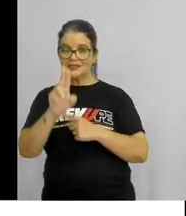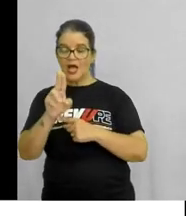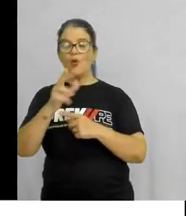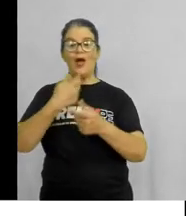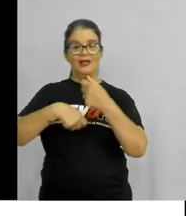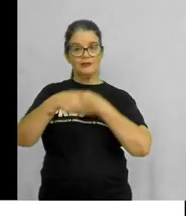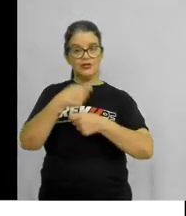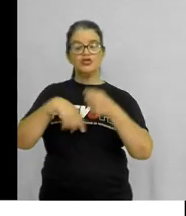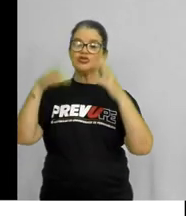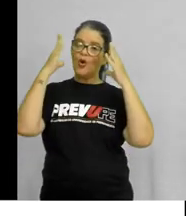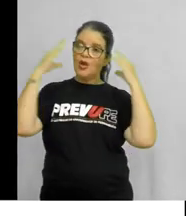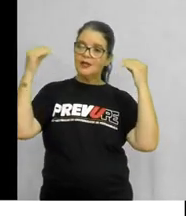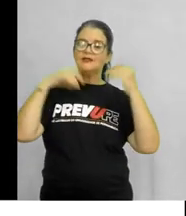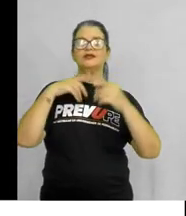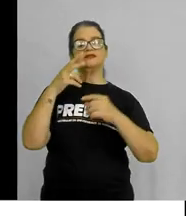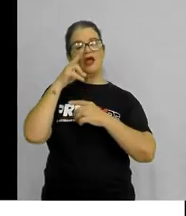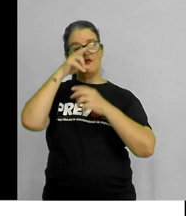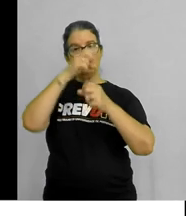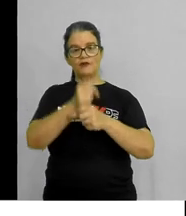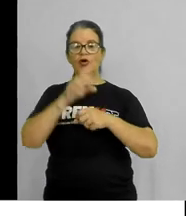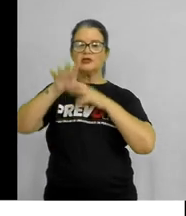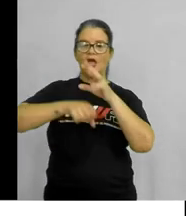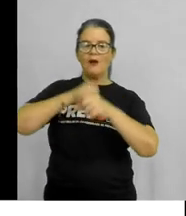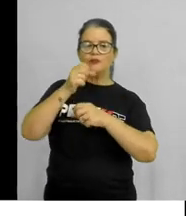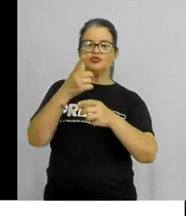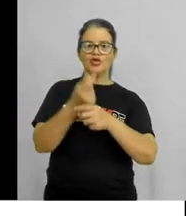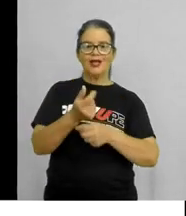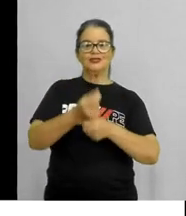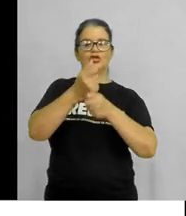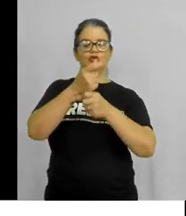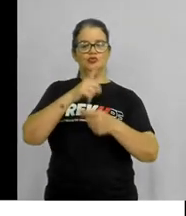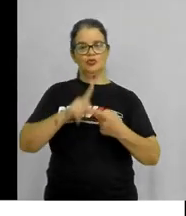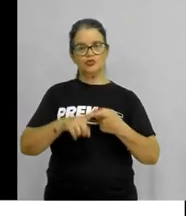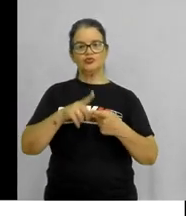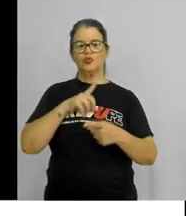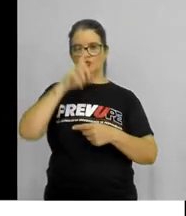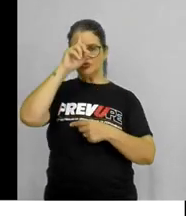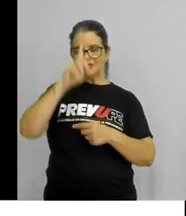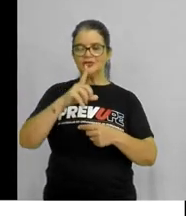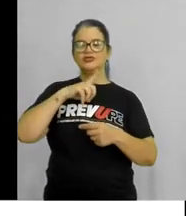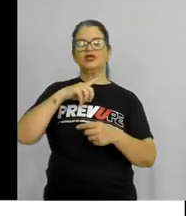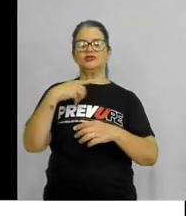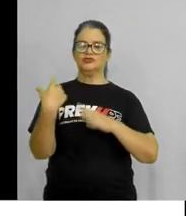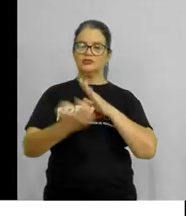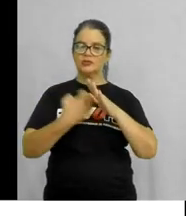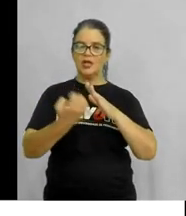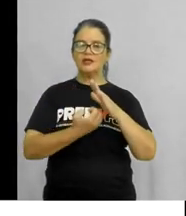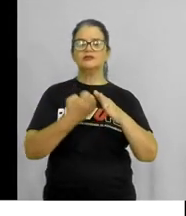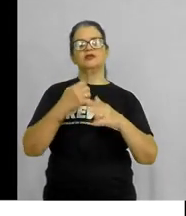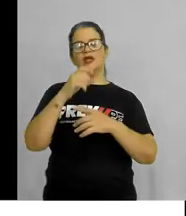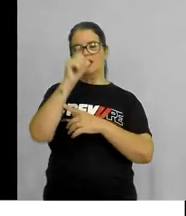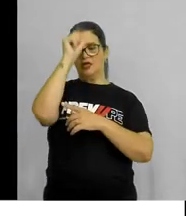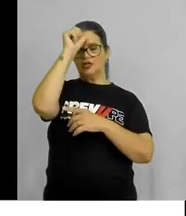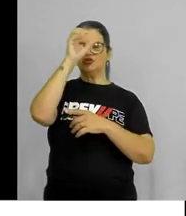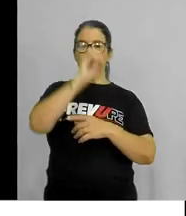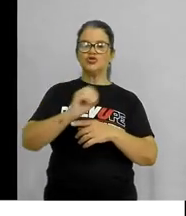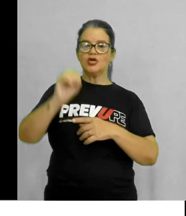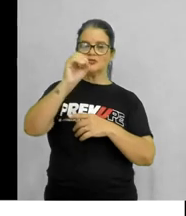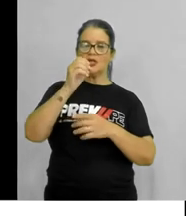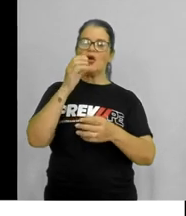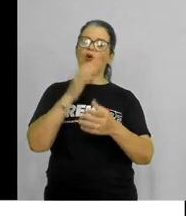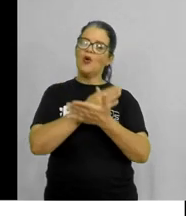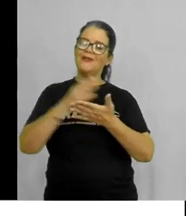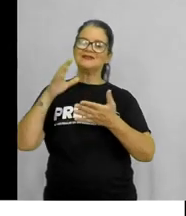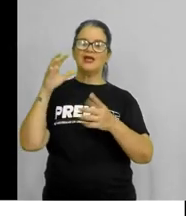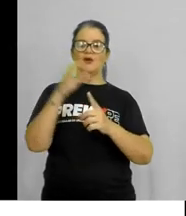administração holandesa intensificou a busca de lucros os dirigentes da companhia das ocidentais passaram a pressionar